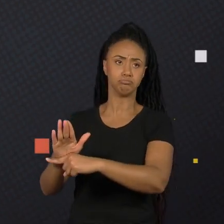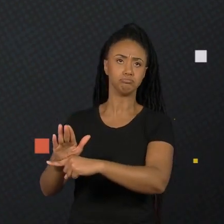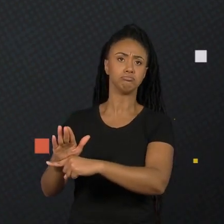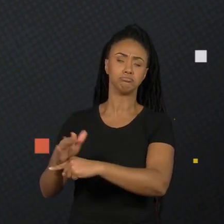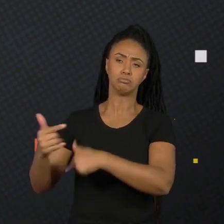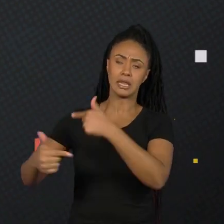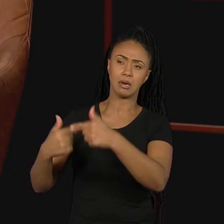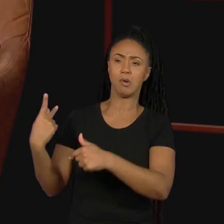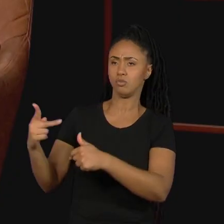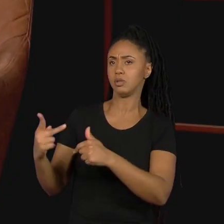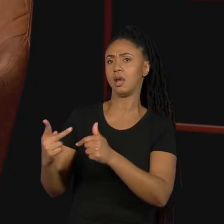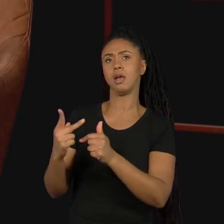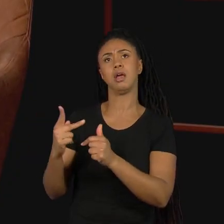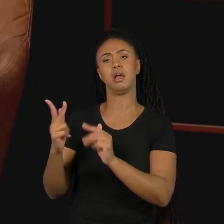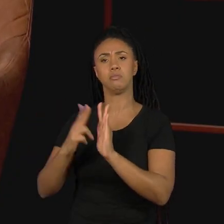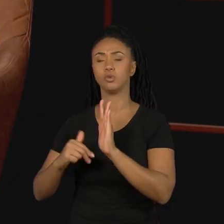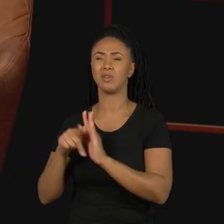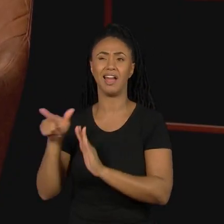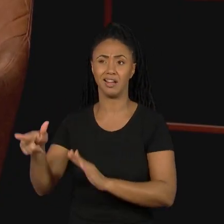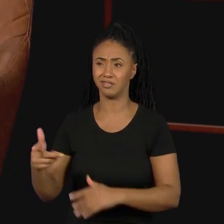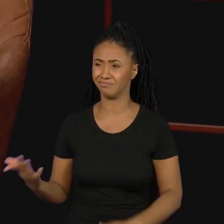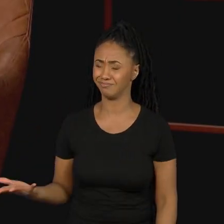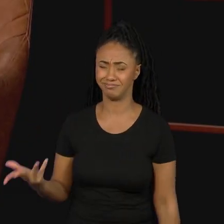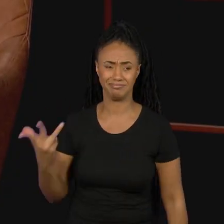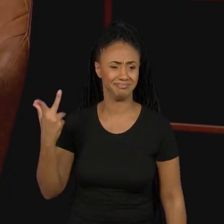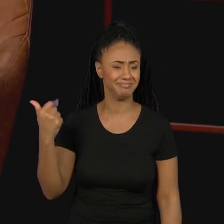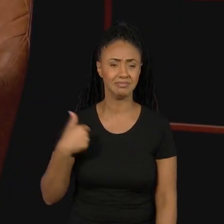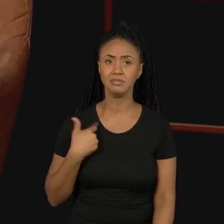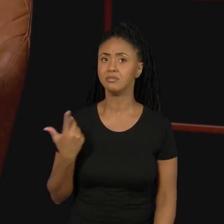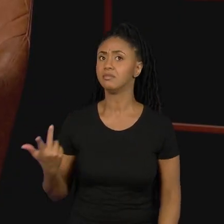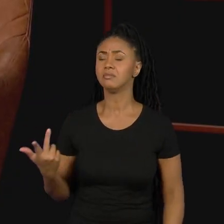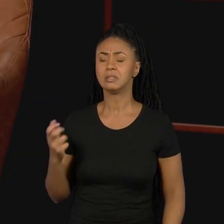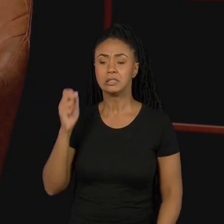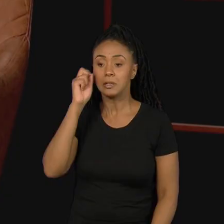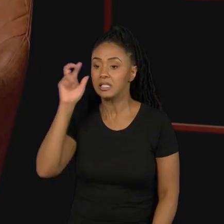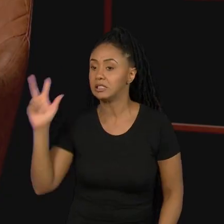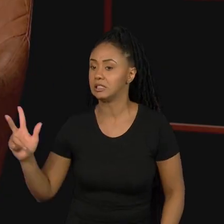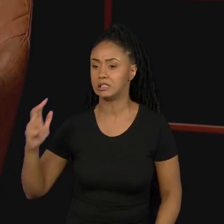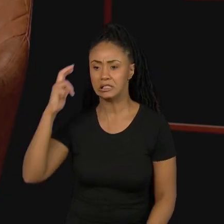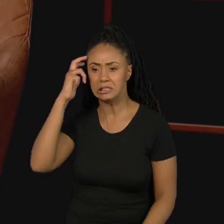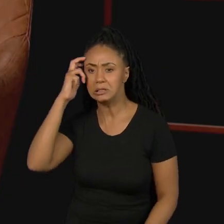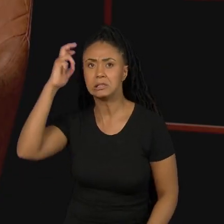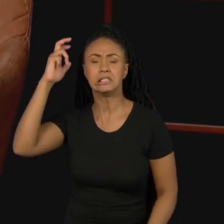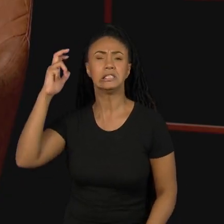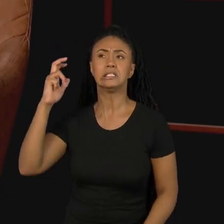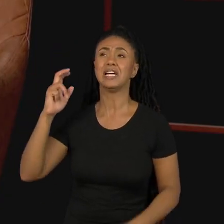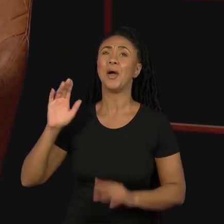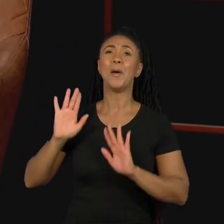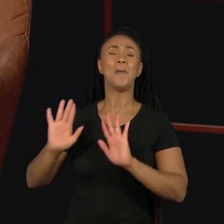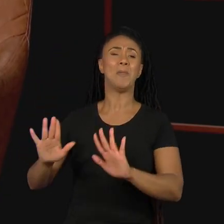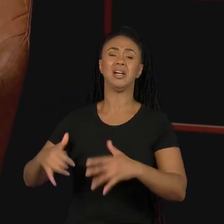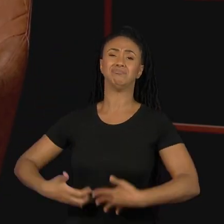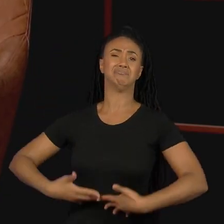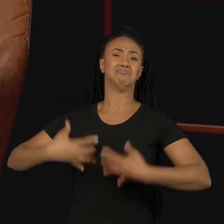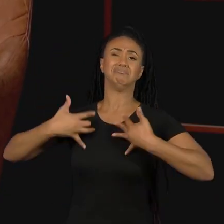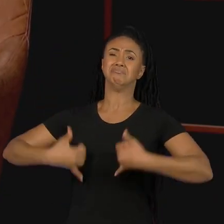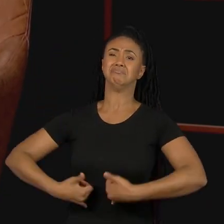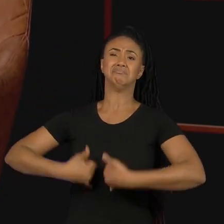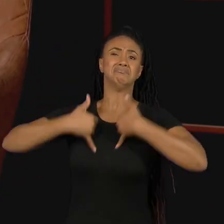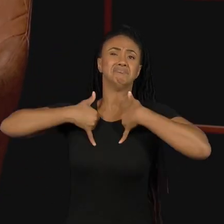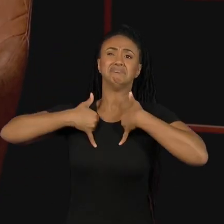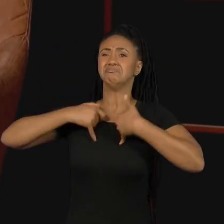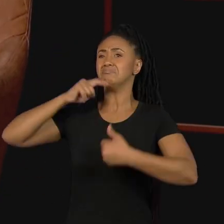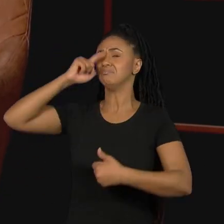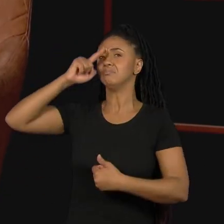do seu... Ele era um cara impossível, muito orgulhoso, muito arrogante, mas pouco a pouco eu